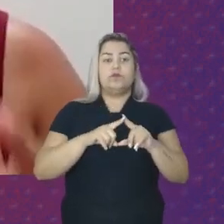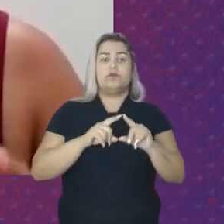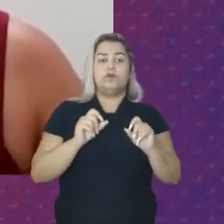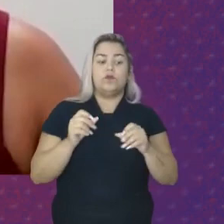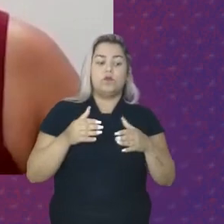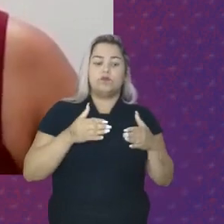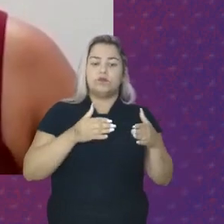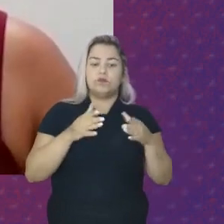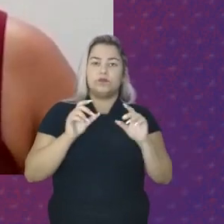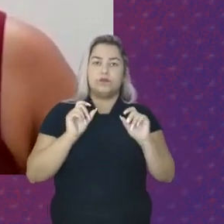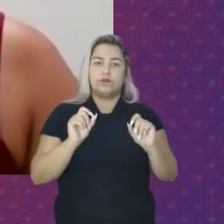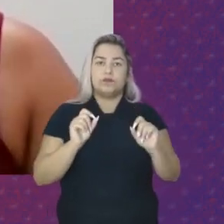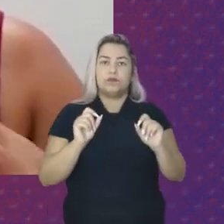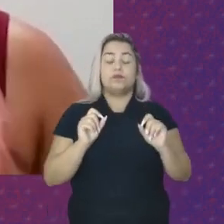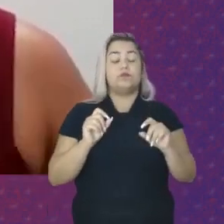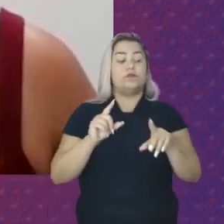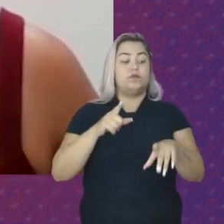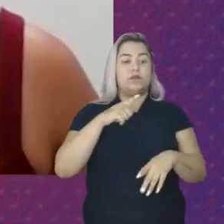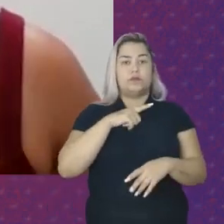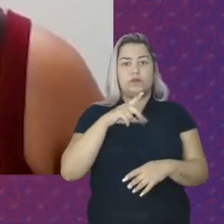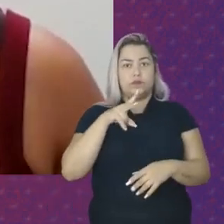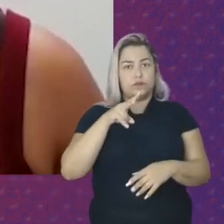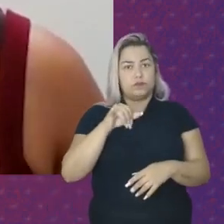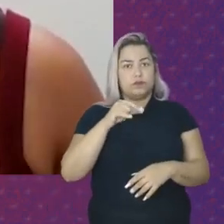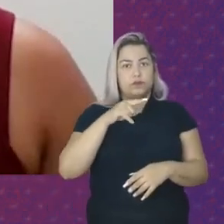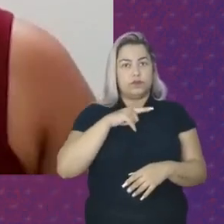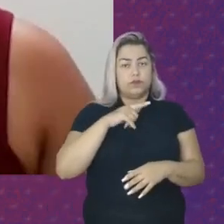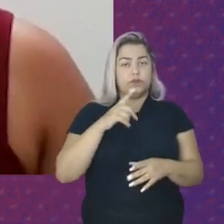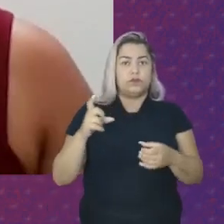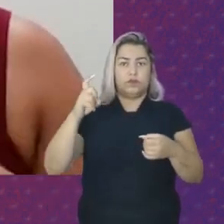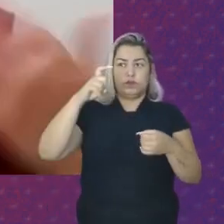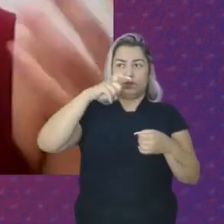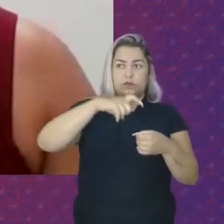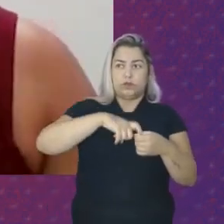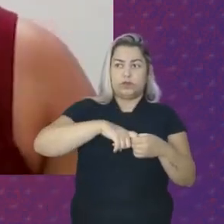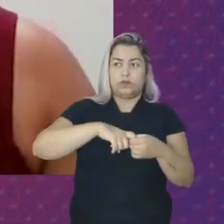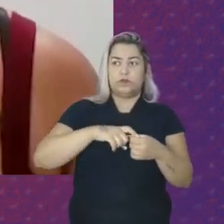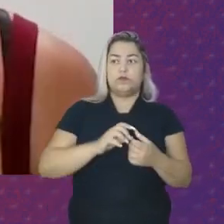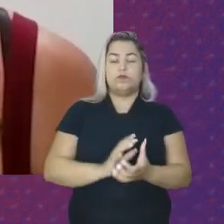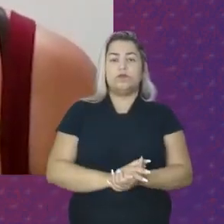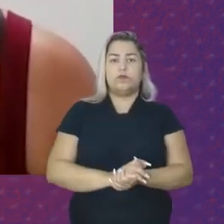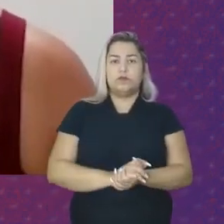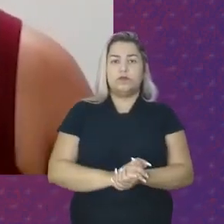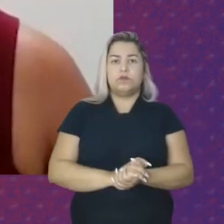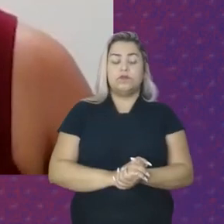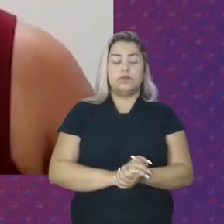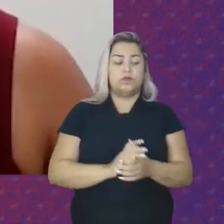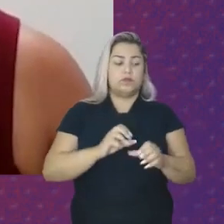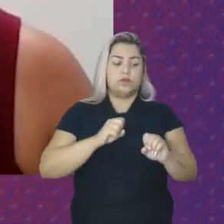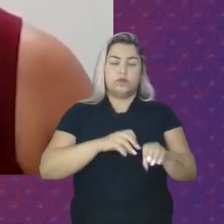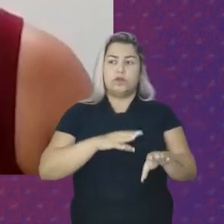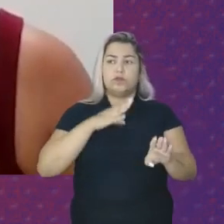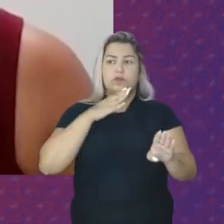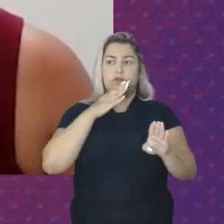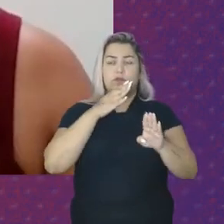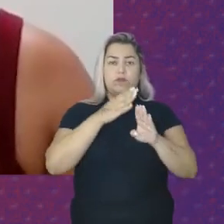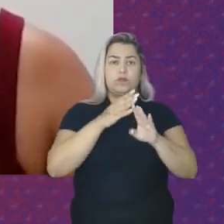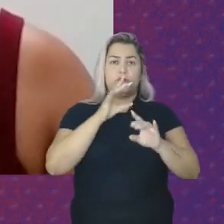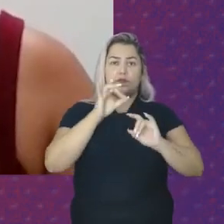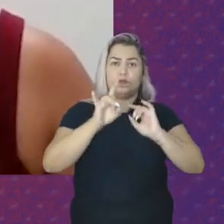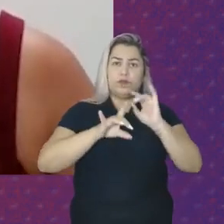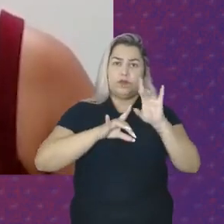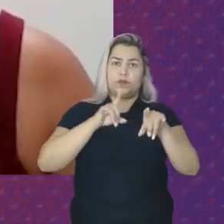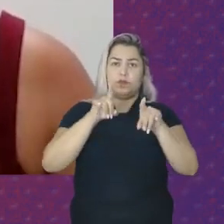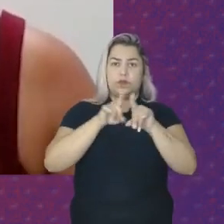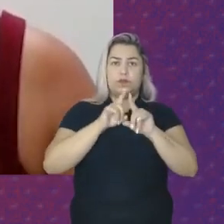né, da atuação que o programa vai ter a partir dessa retomada. Eu vou aqui nessa nossa aula focar em especial no primeiro